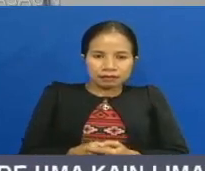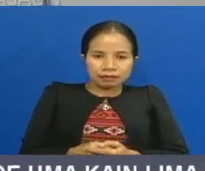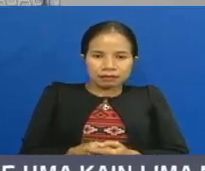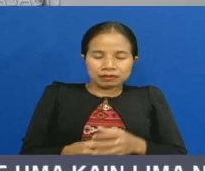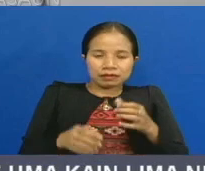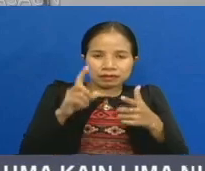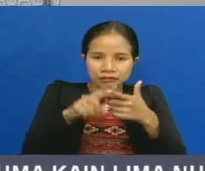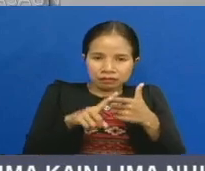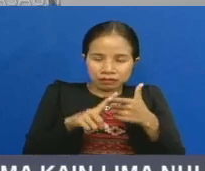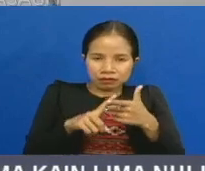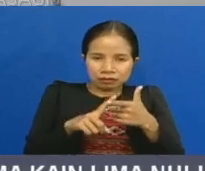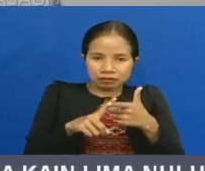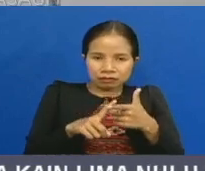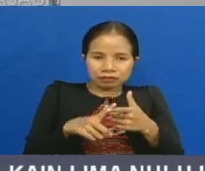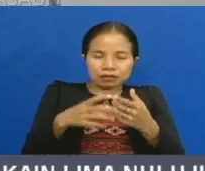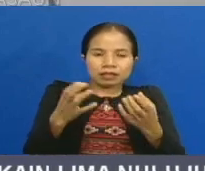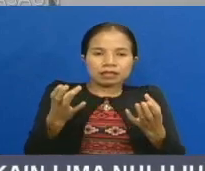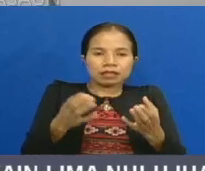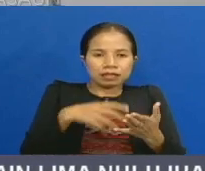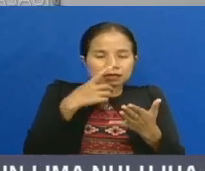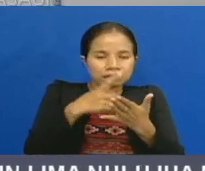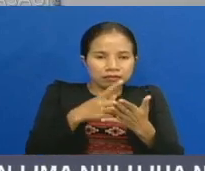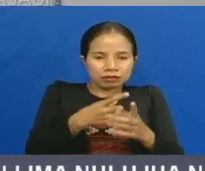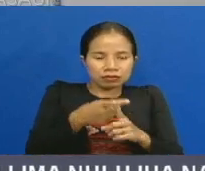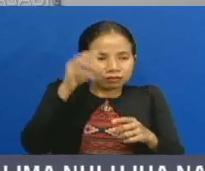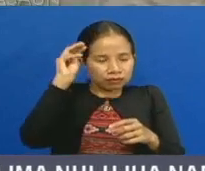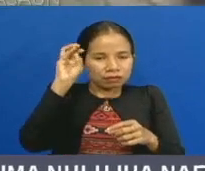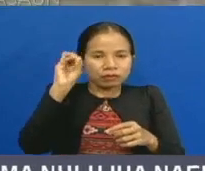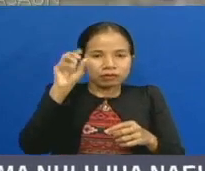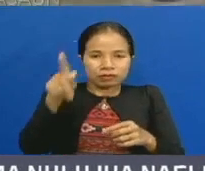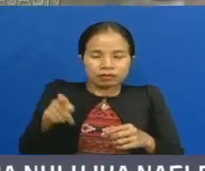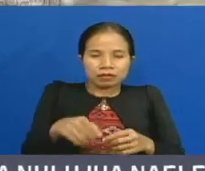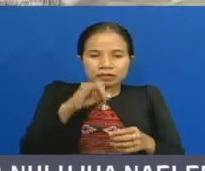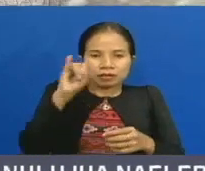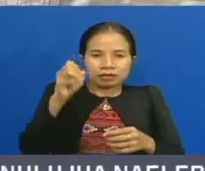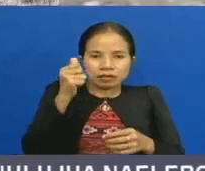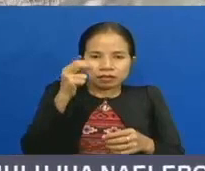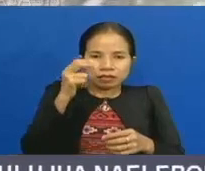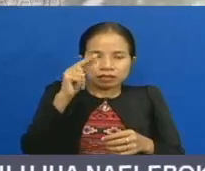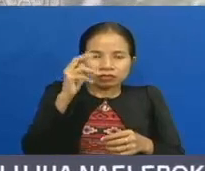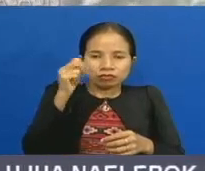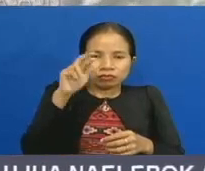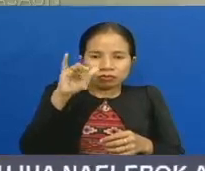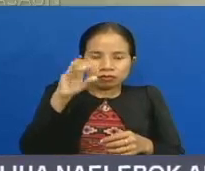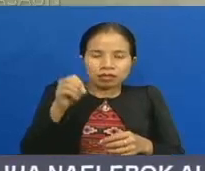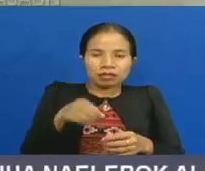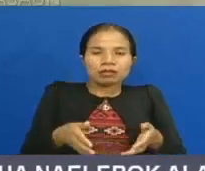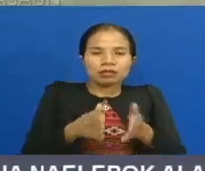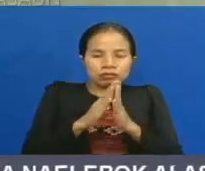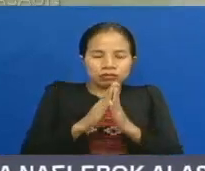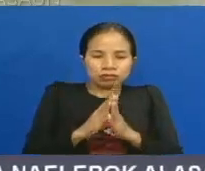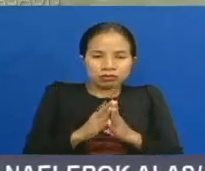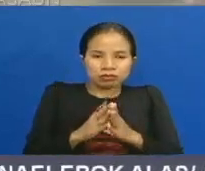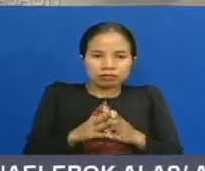Depois manca si è tanta risposta così Ministero Obras Públicas. Januari Soares Boli, tambane, niahusu